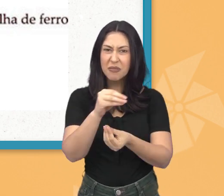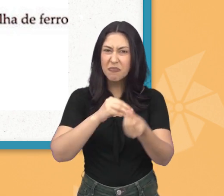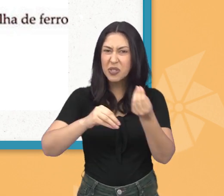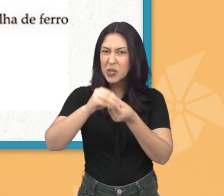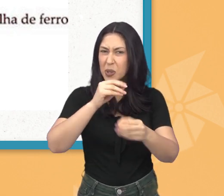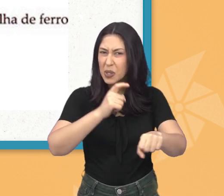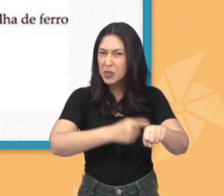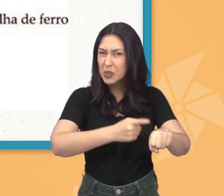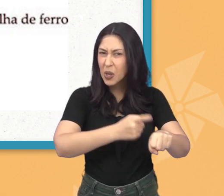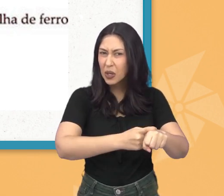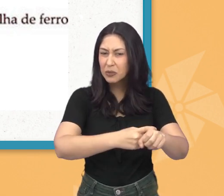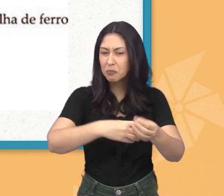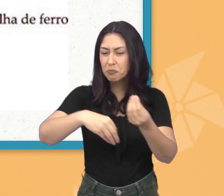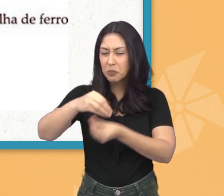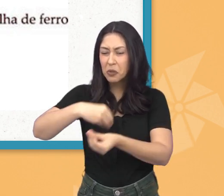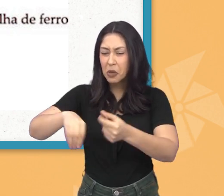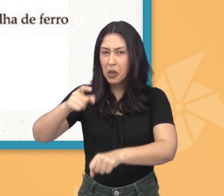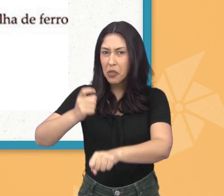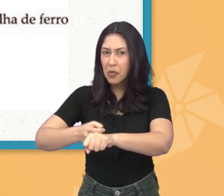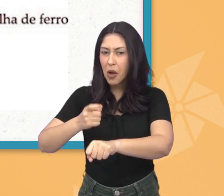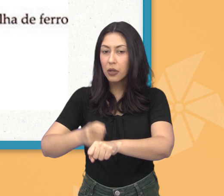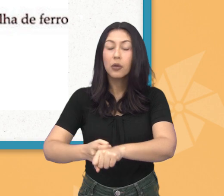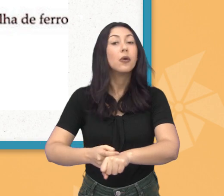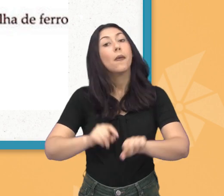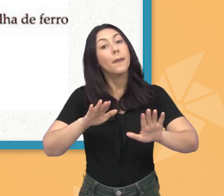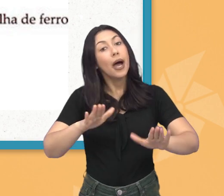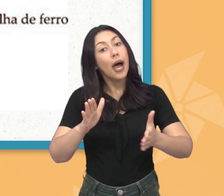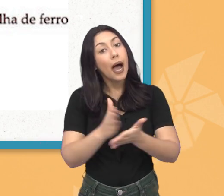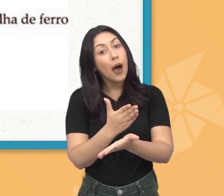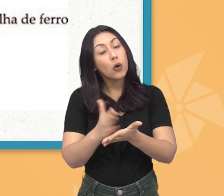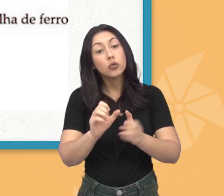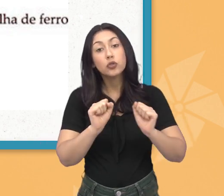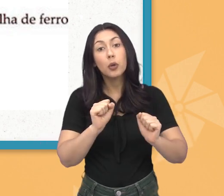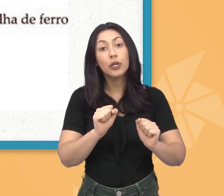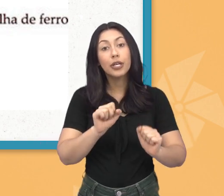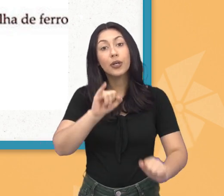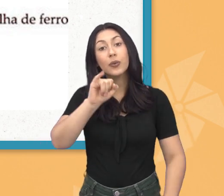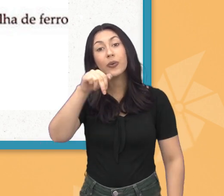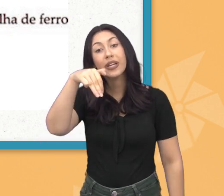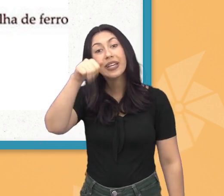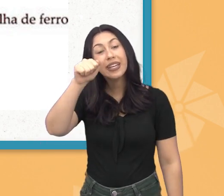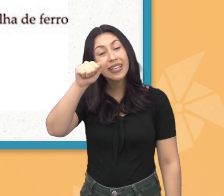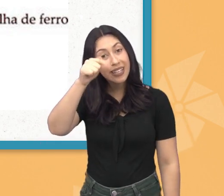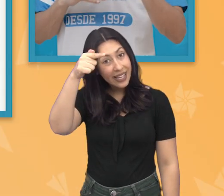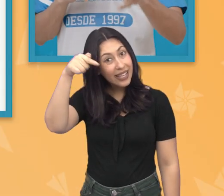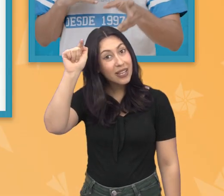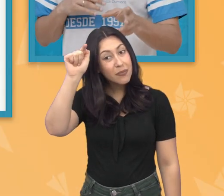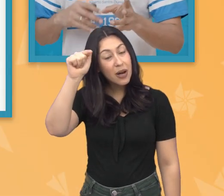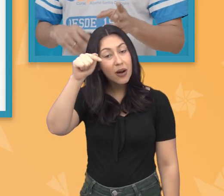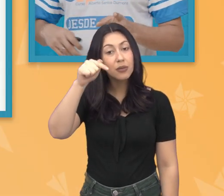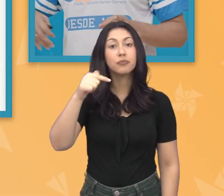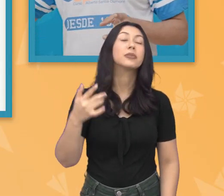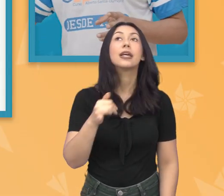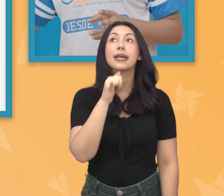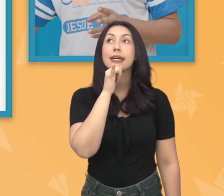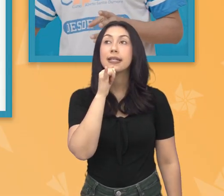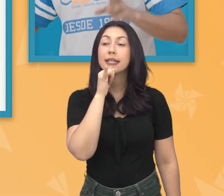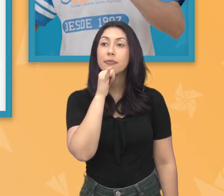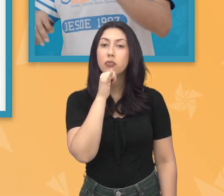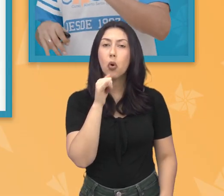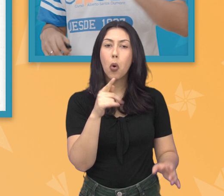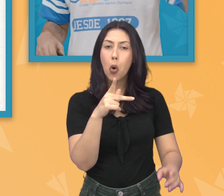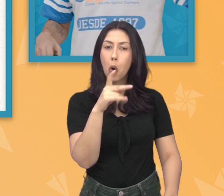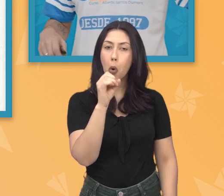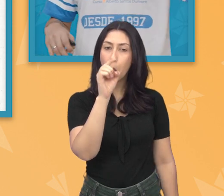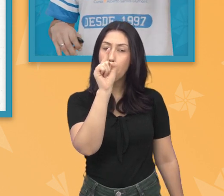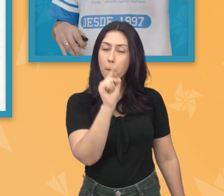do tipo sólido-sólido, e onde um dos componentes pode ser atraído por um ímã. Por exemplo, se a gente tem ali, por exemplo, pó de ferro junto com a areia, a